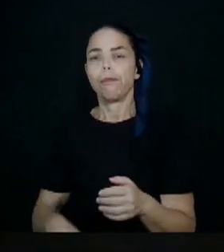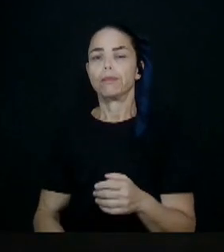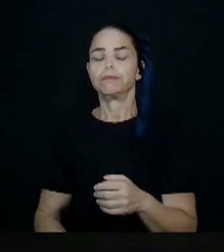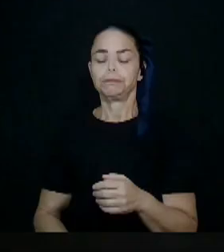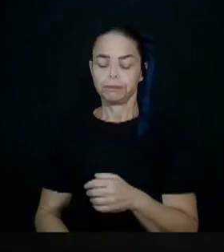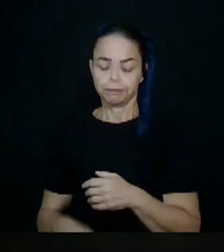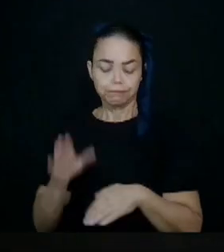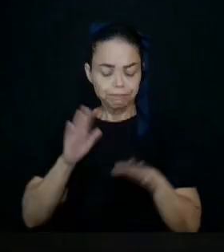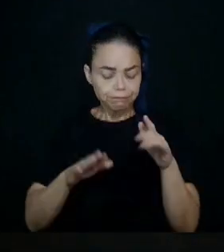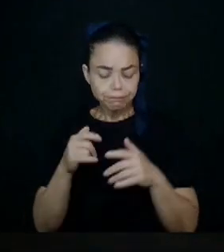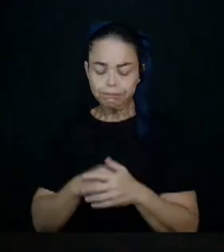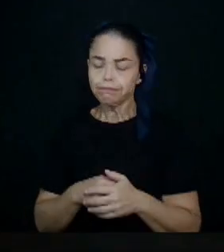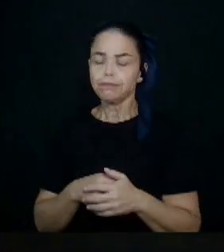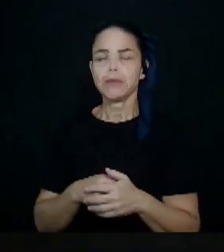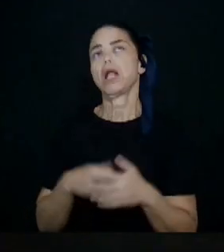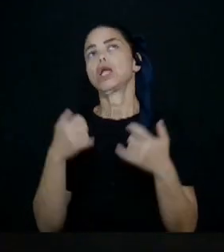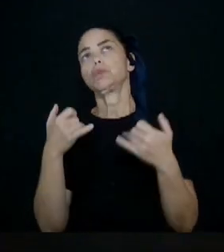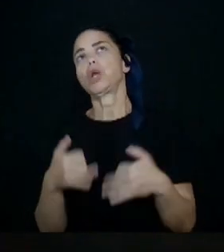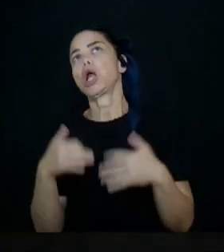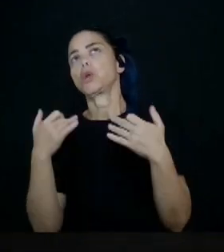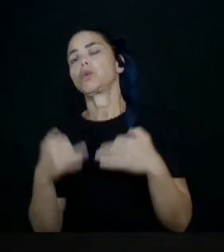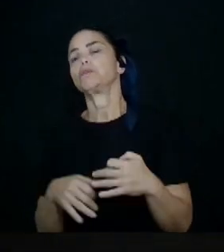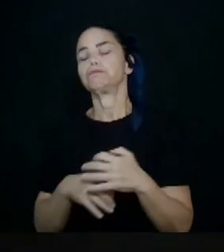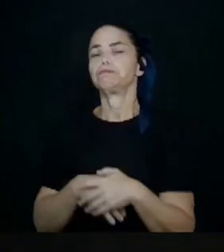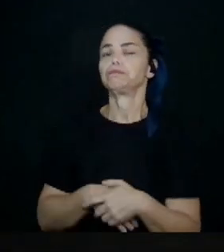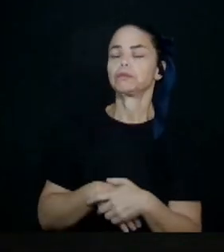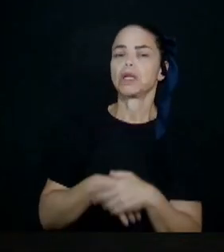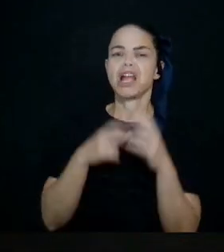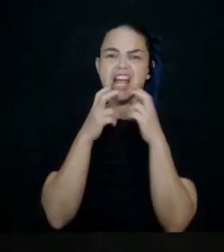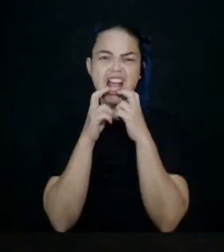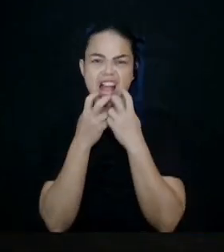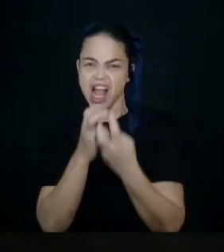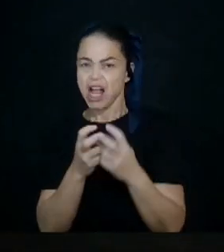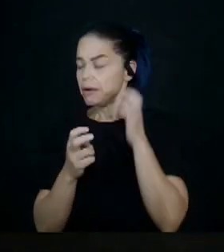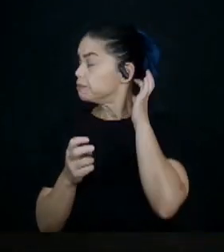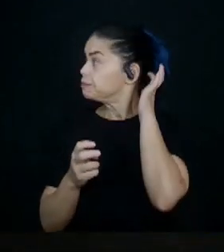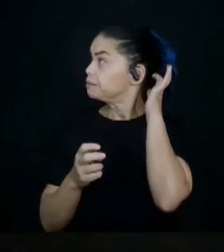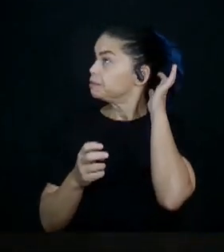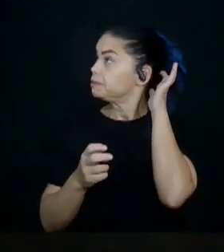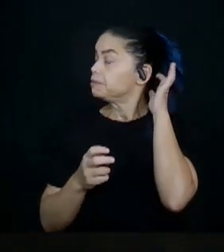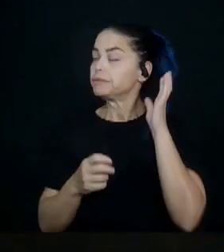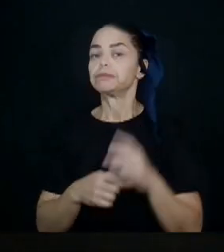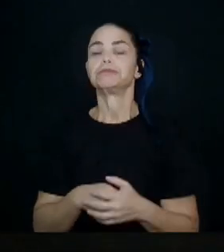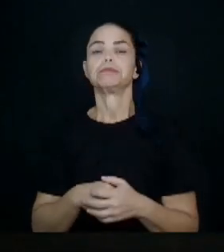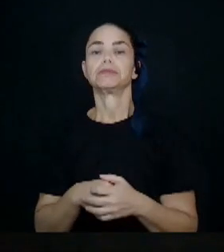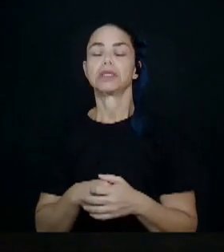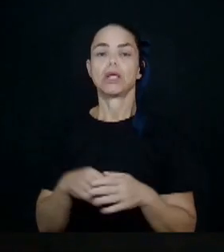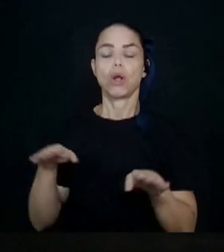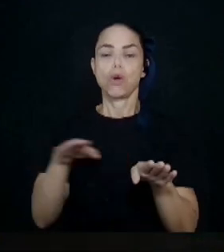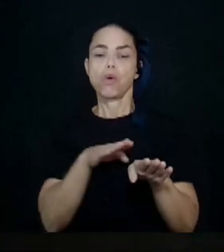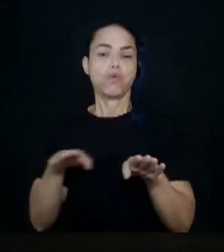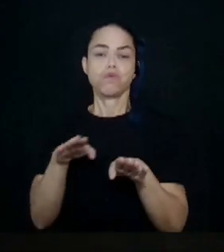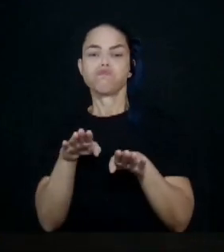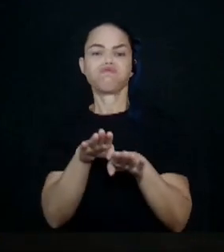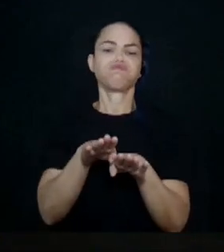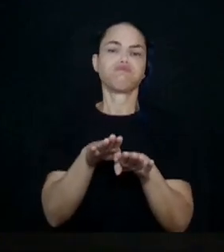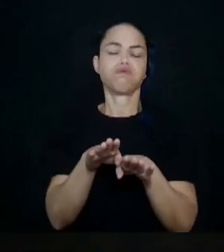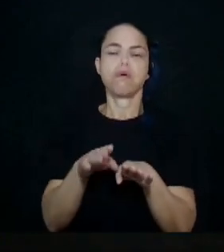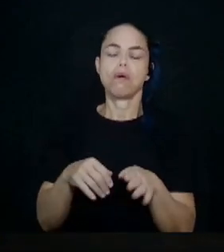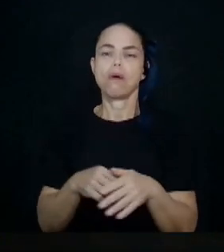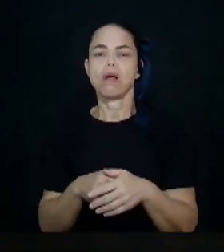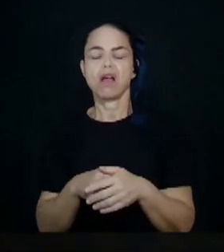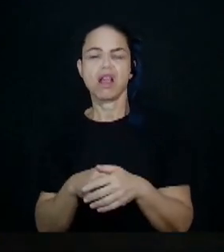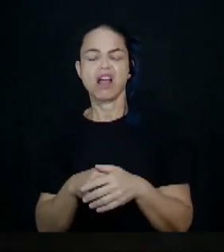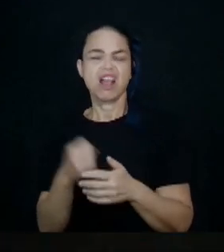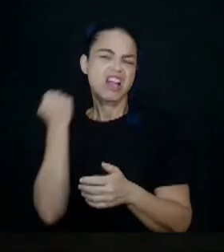gente justifica, né, um grito, uma fechada como um estresse do dia a dia. Mas quando essa